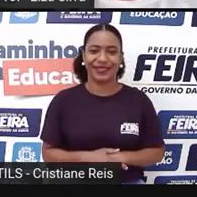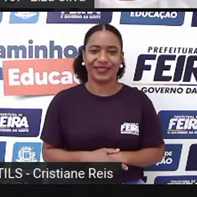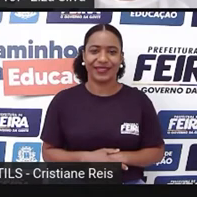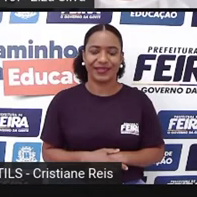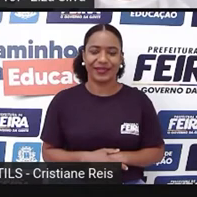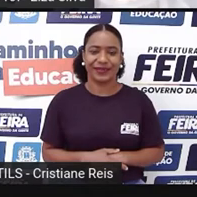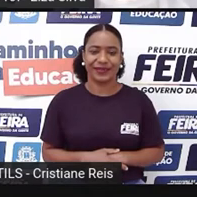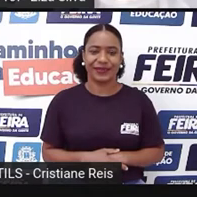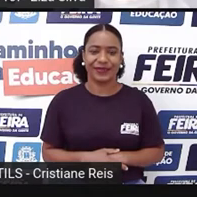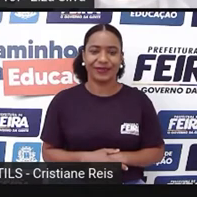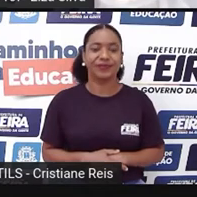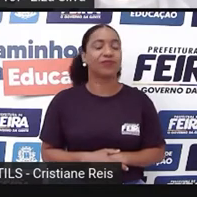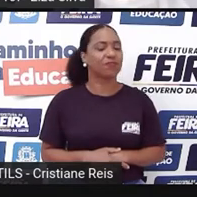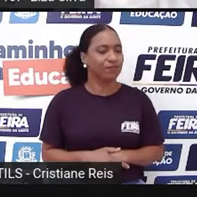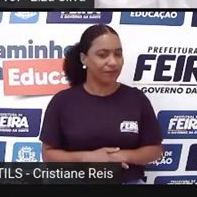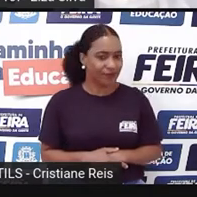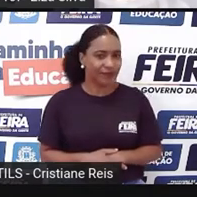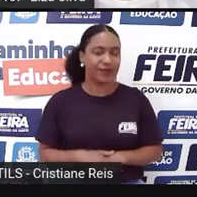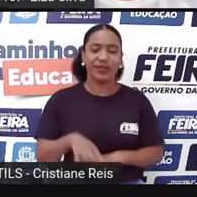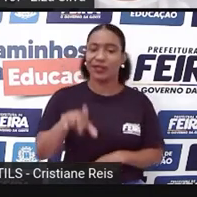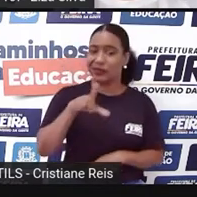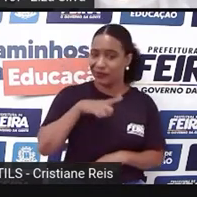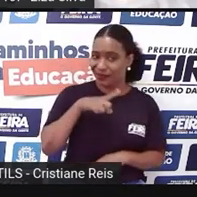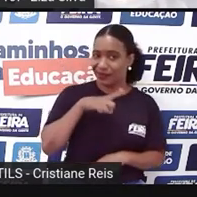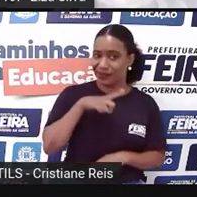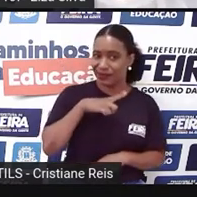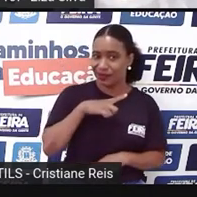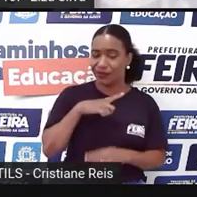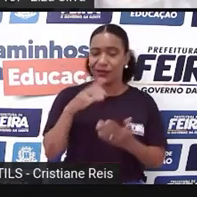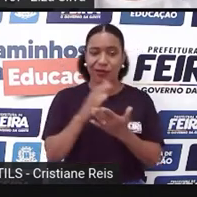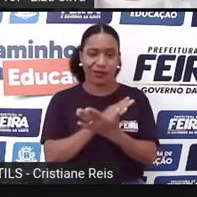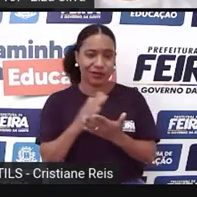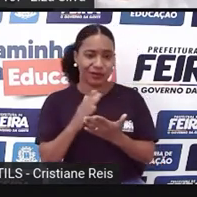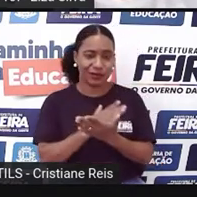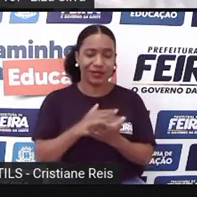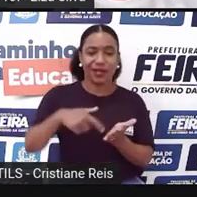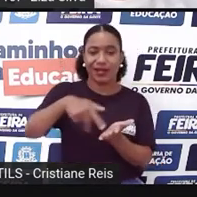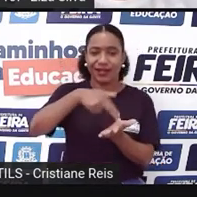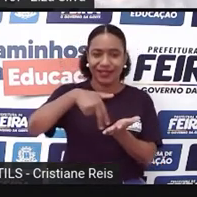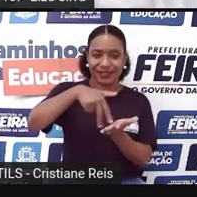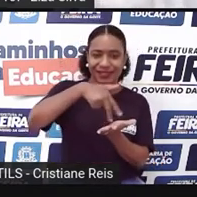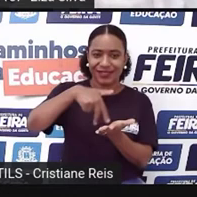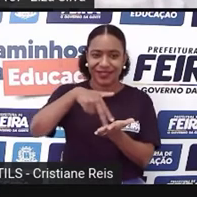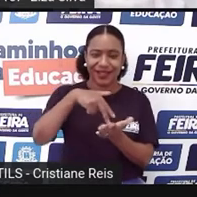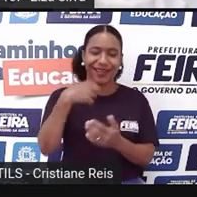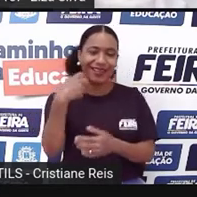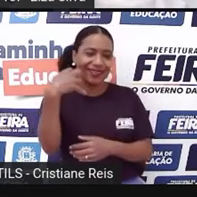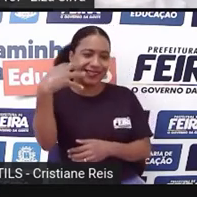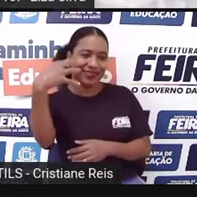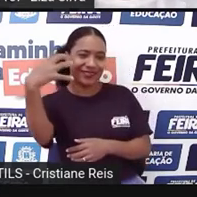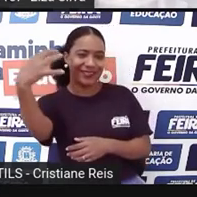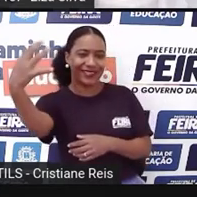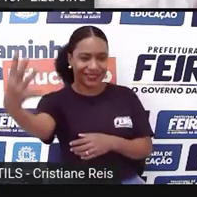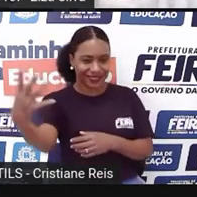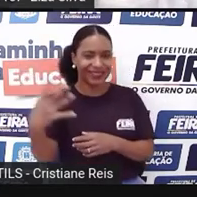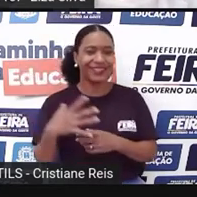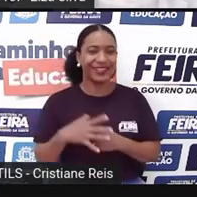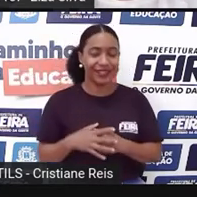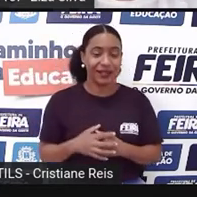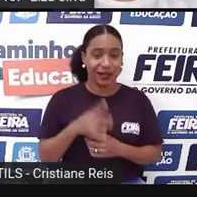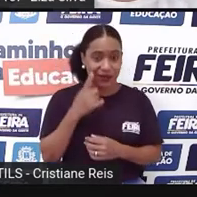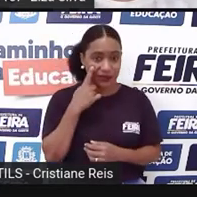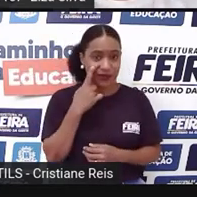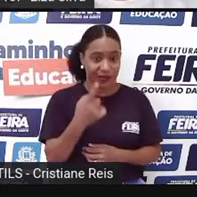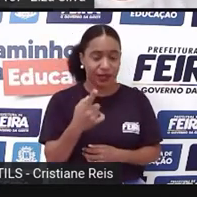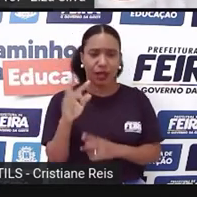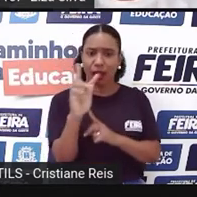traveling. Eu tenho algumas coisas como dançar, viajar. Neste caso, have é o verbo ter,